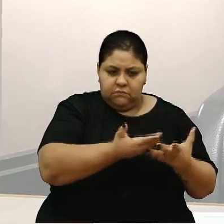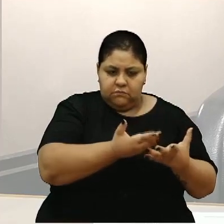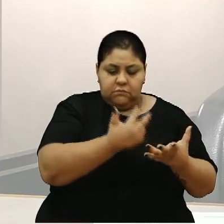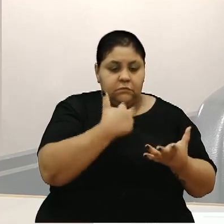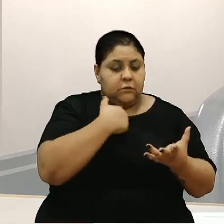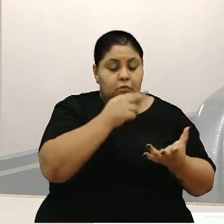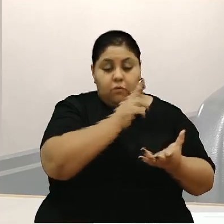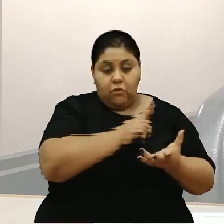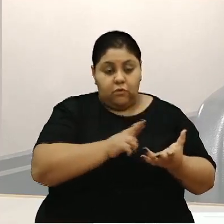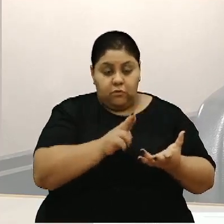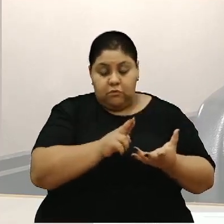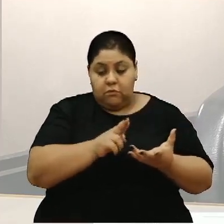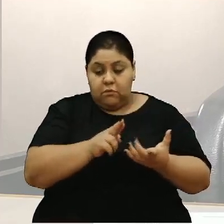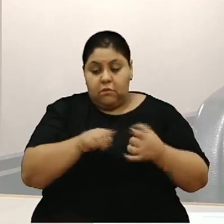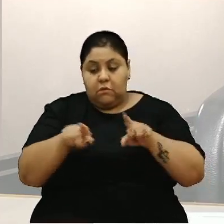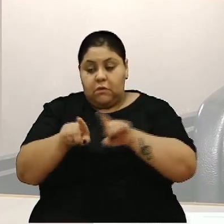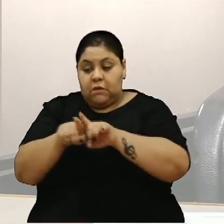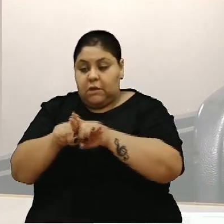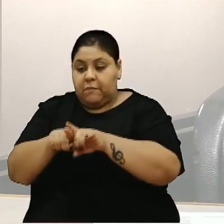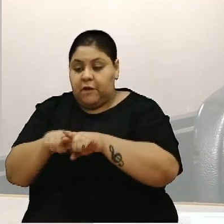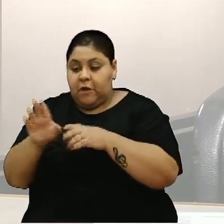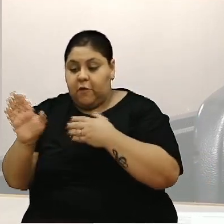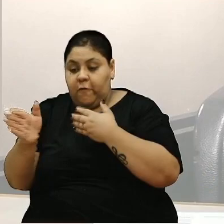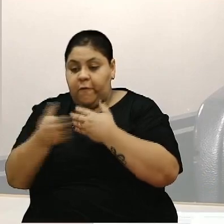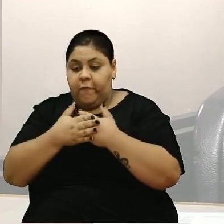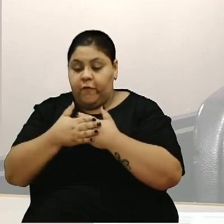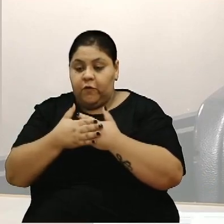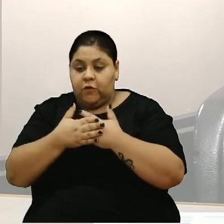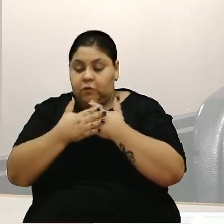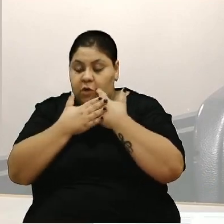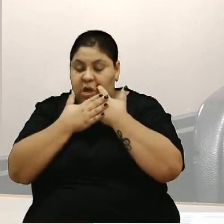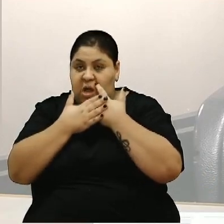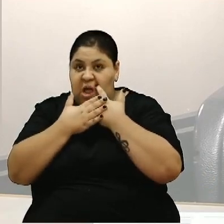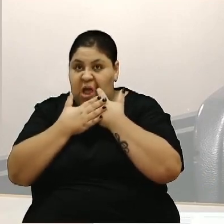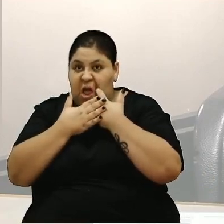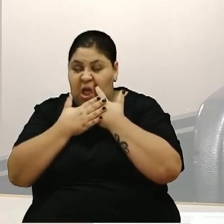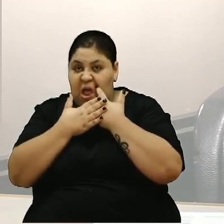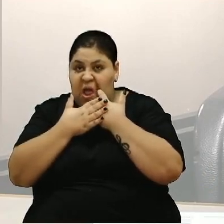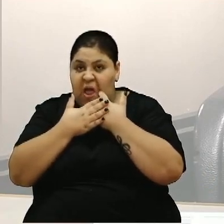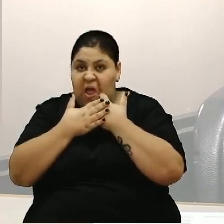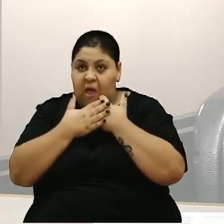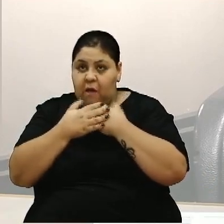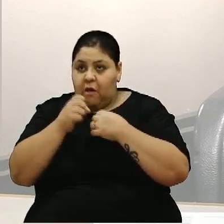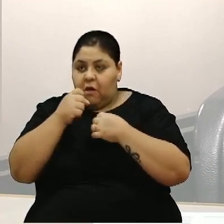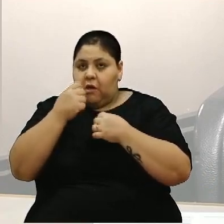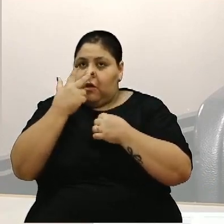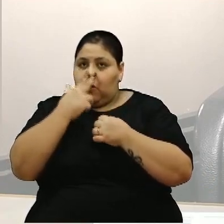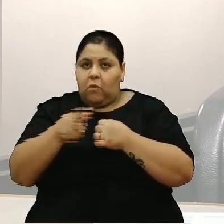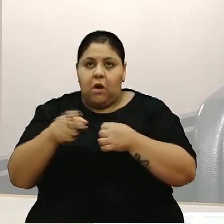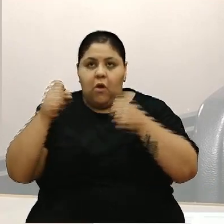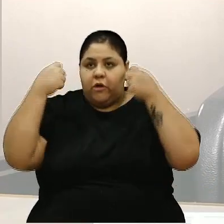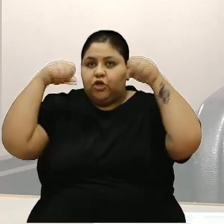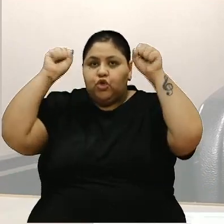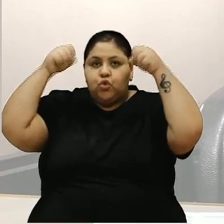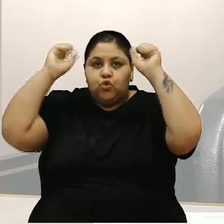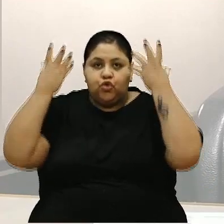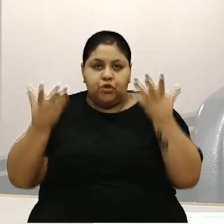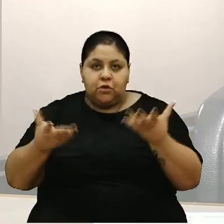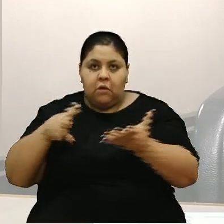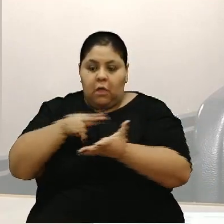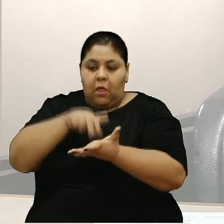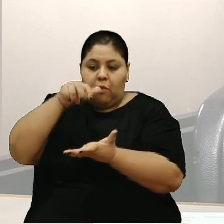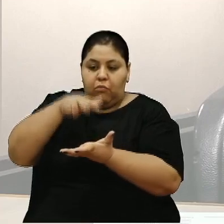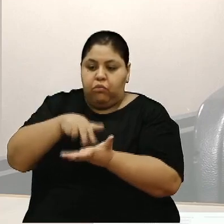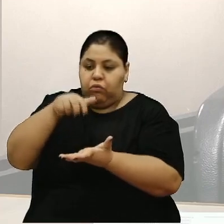ser usado foi quem interditou lá, parecia aquilo que eu falei, a Xuxa lá pulando, e hoje, graças a Deus, a Linda Manfro só não